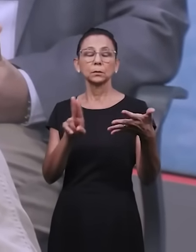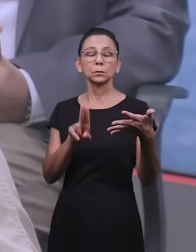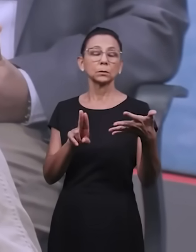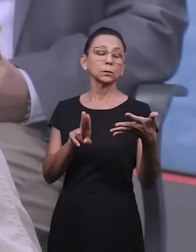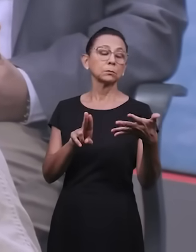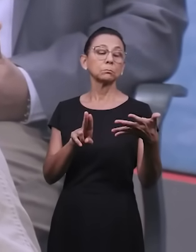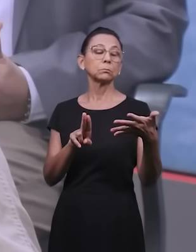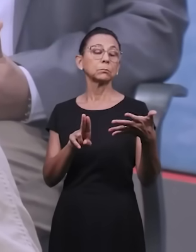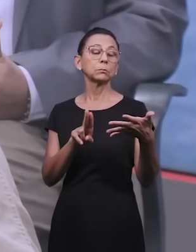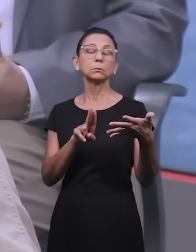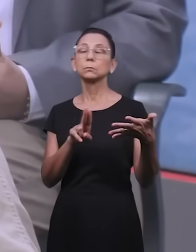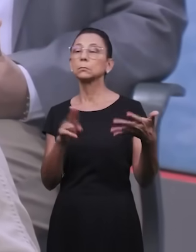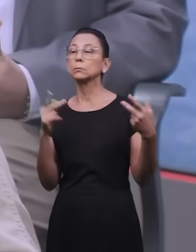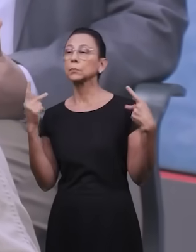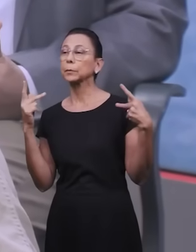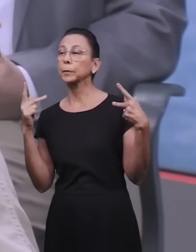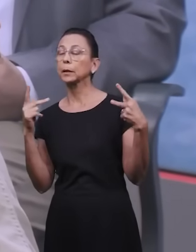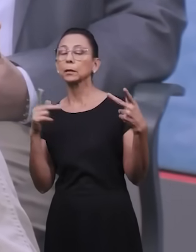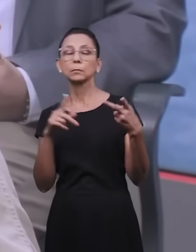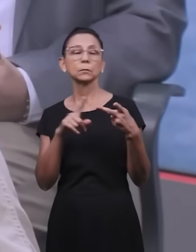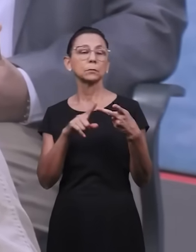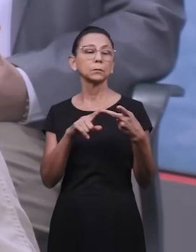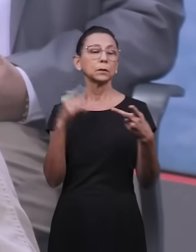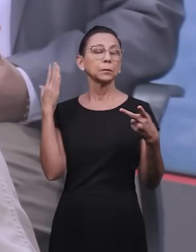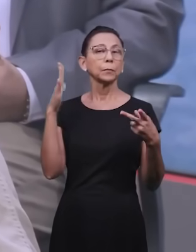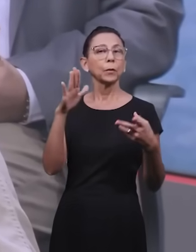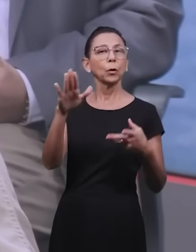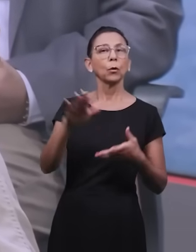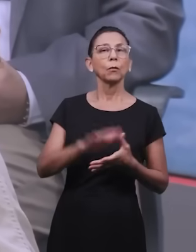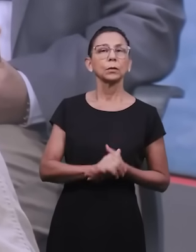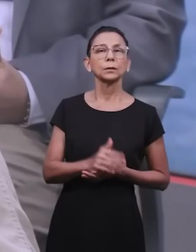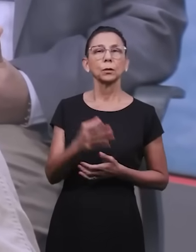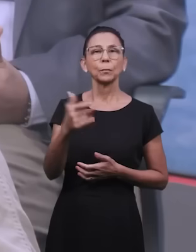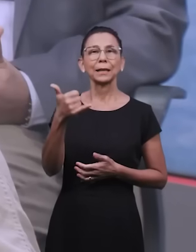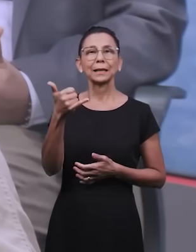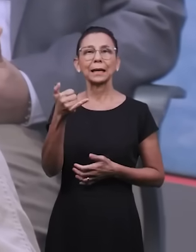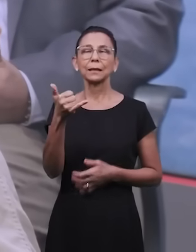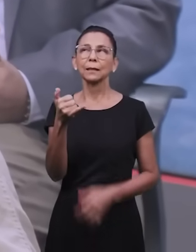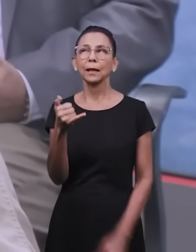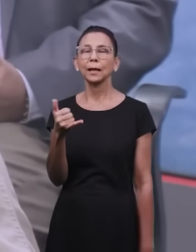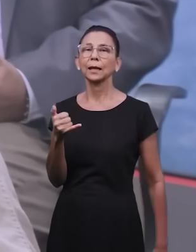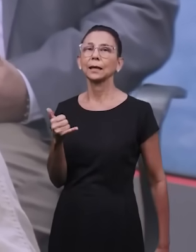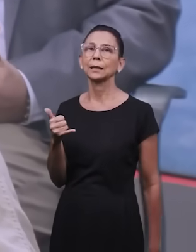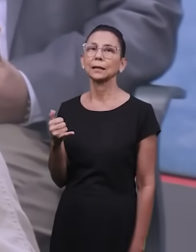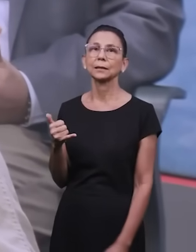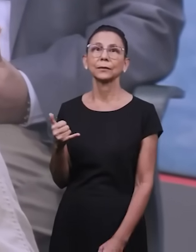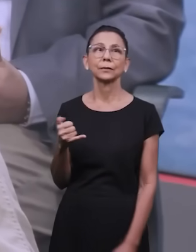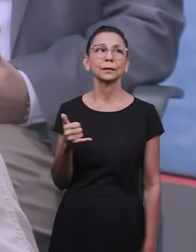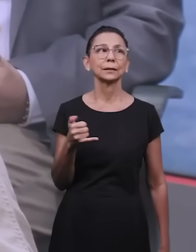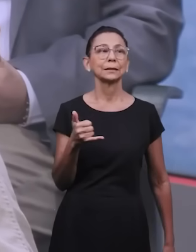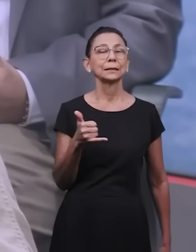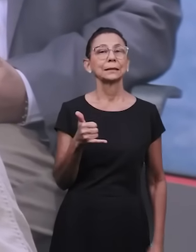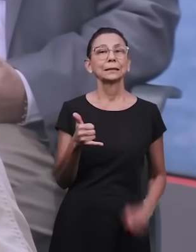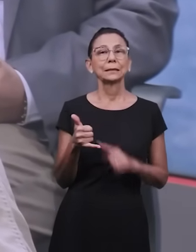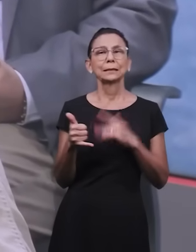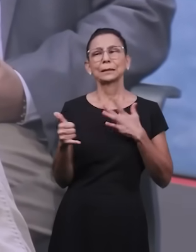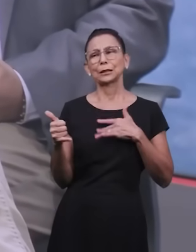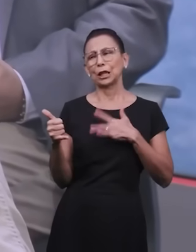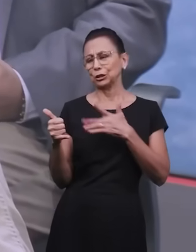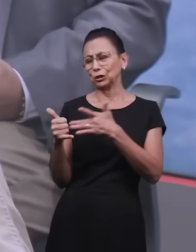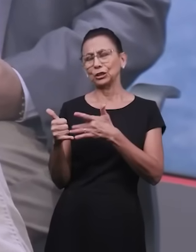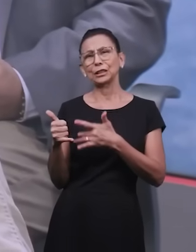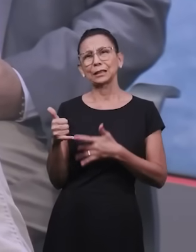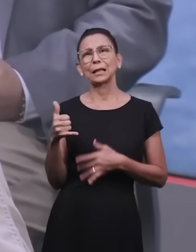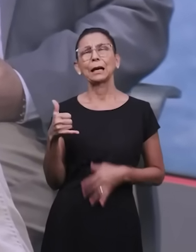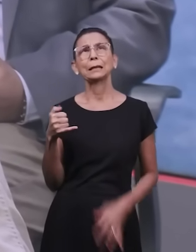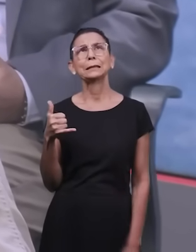utilizar para fazer aquela abordagem, outras, eu já ouvi alguma coisa do tipo você segurar uma caneta e meio que você descarrega isso em